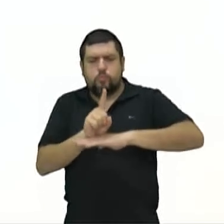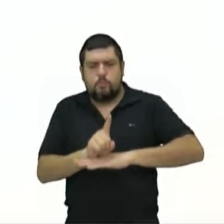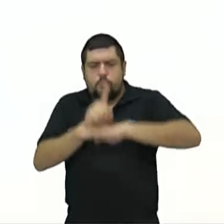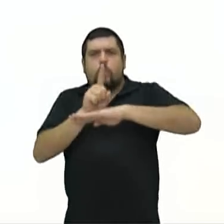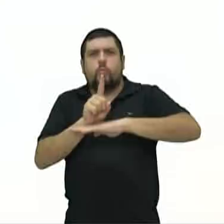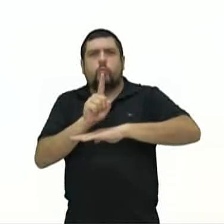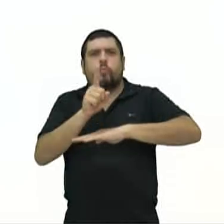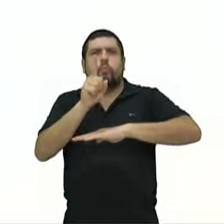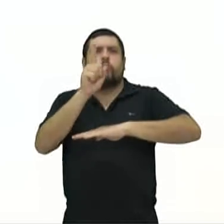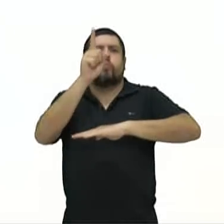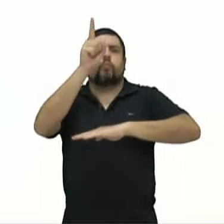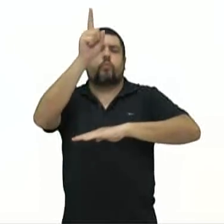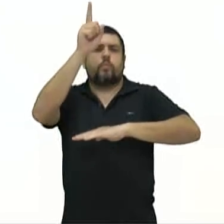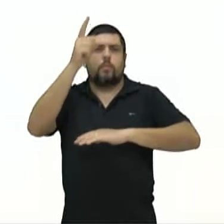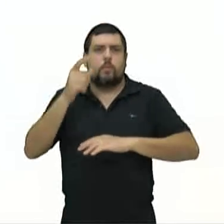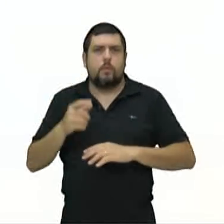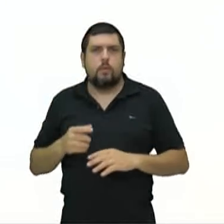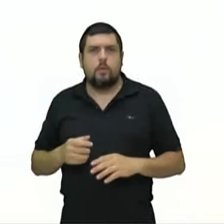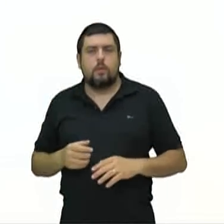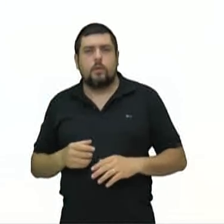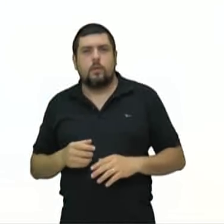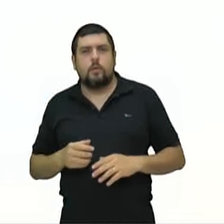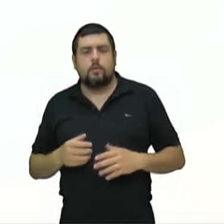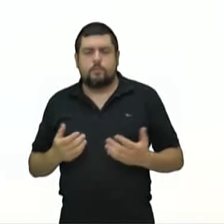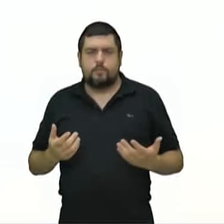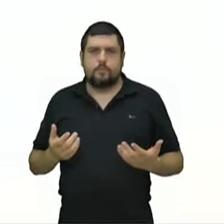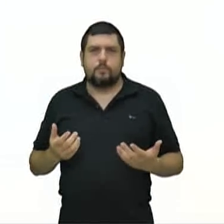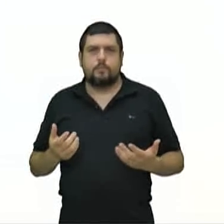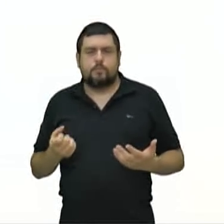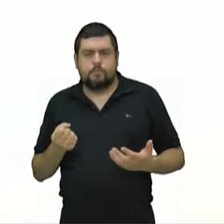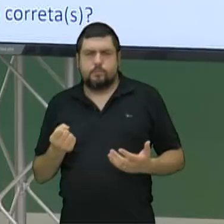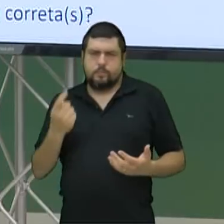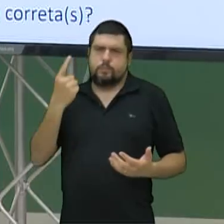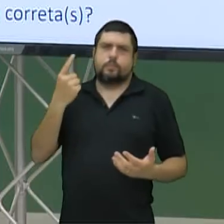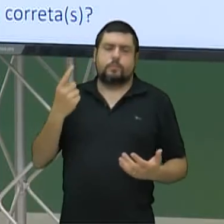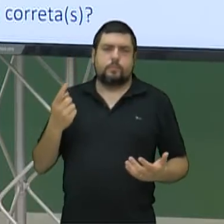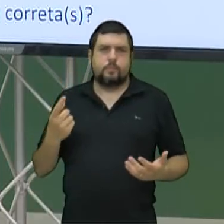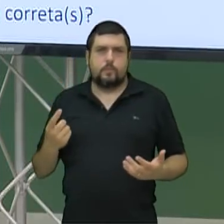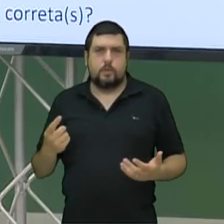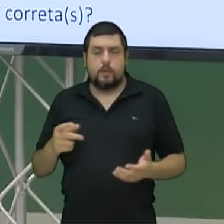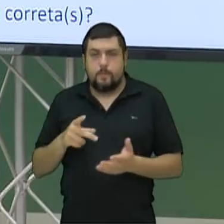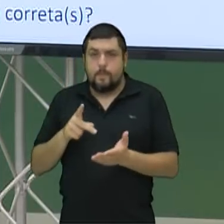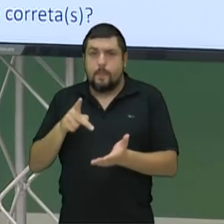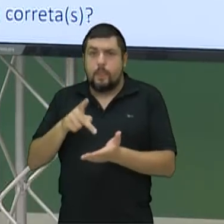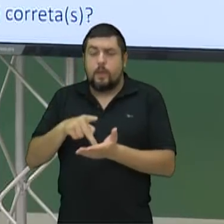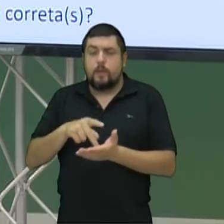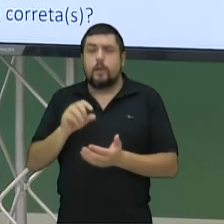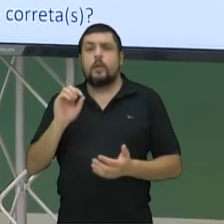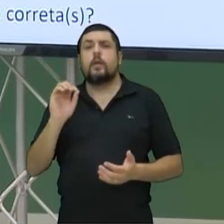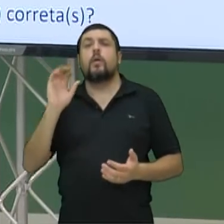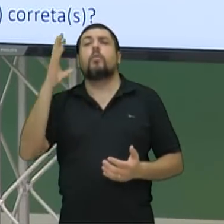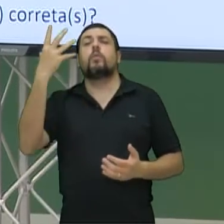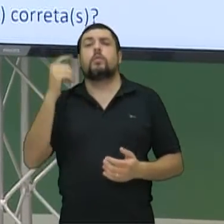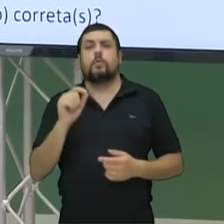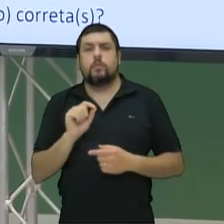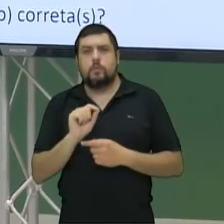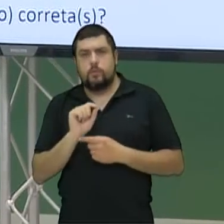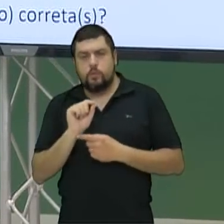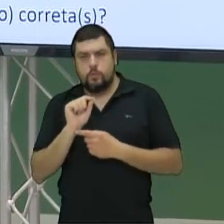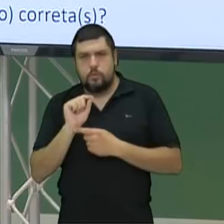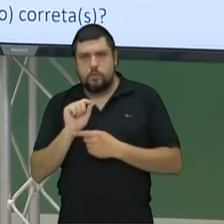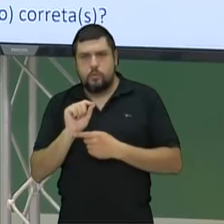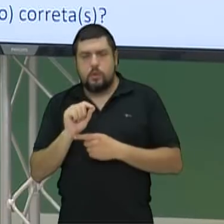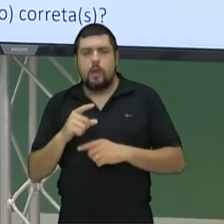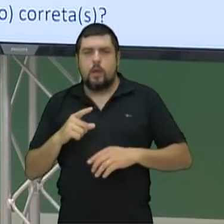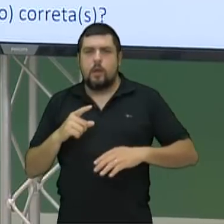não conseguiria mais subir. Certo? É meio esquisito, né? Na realidade, o que acontece é isso aqui, ó. Você tem o nosso